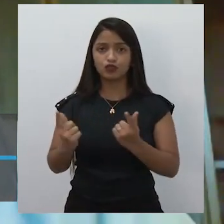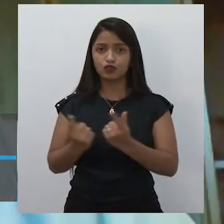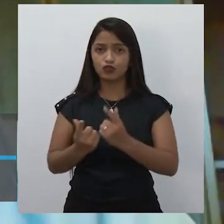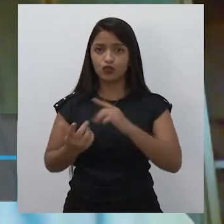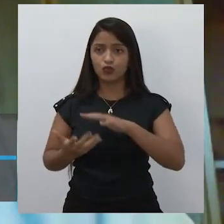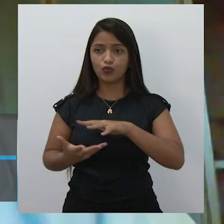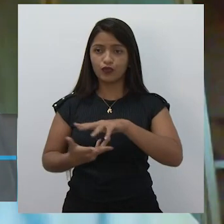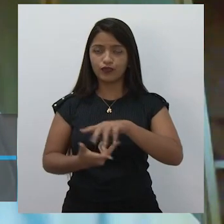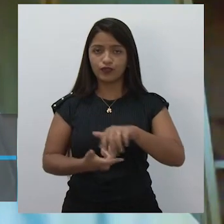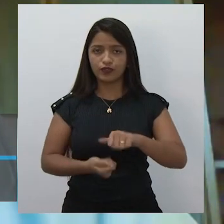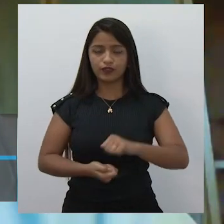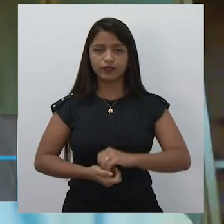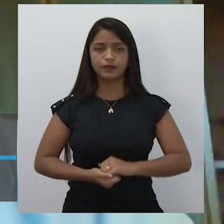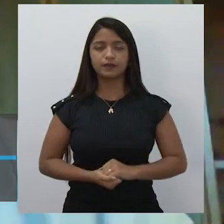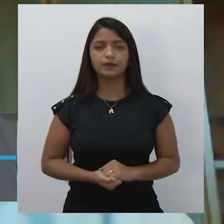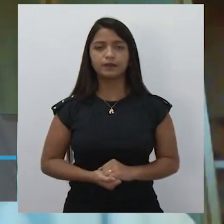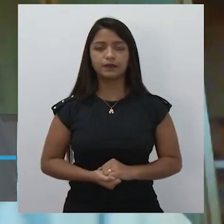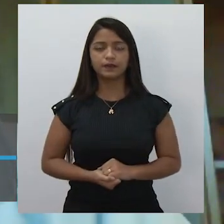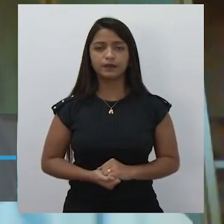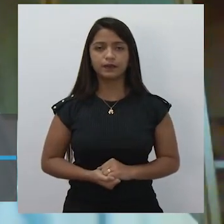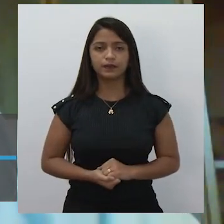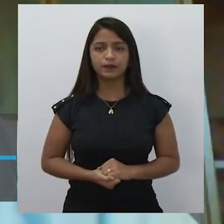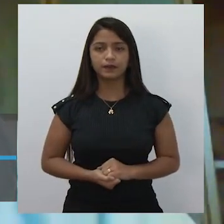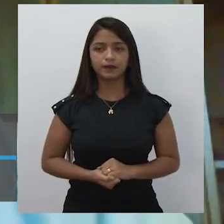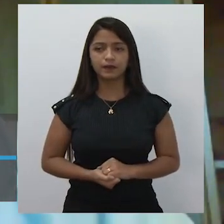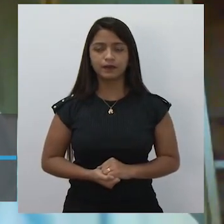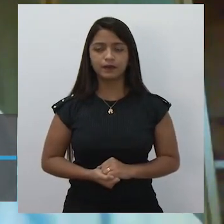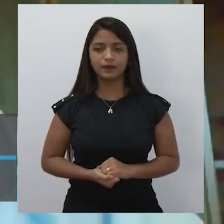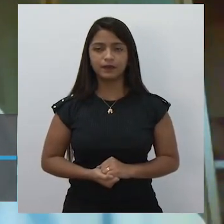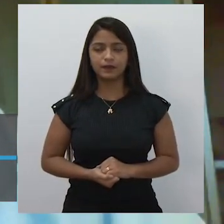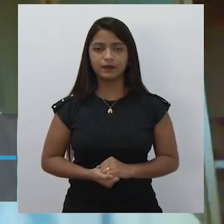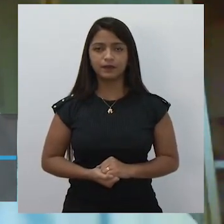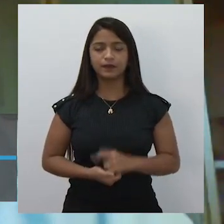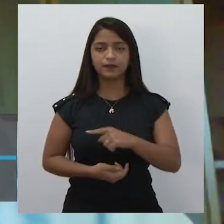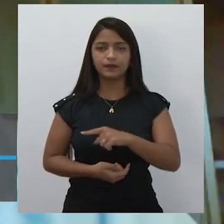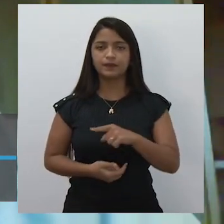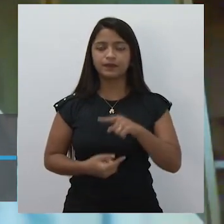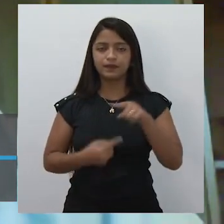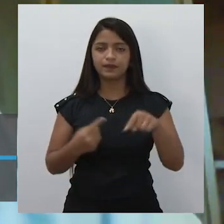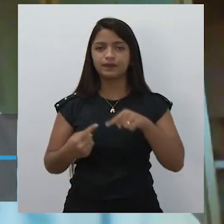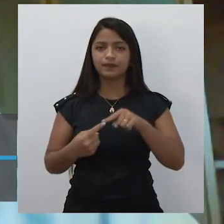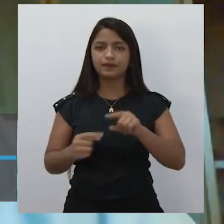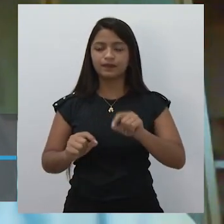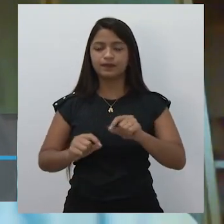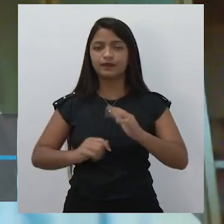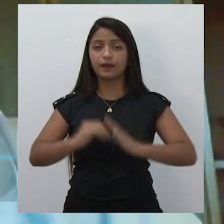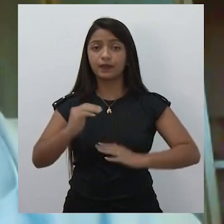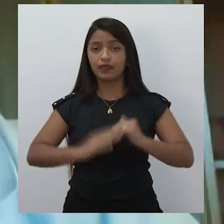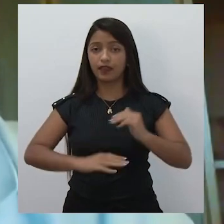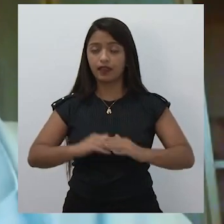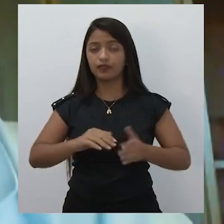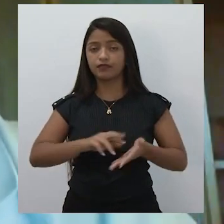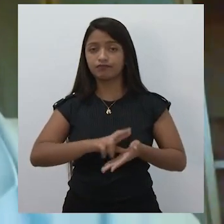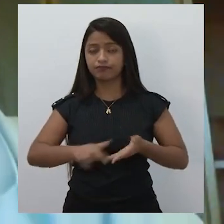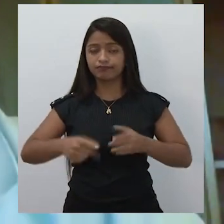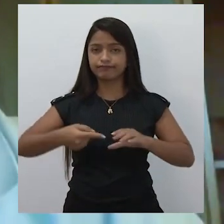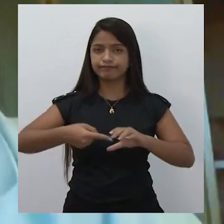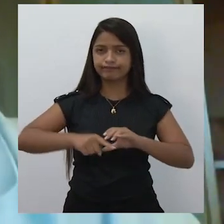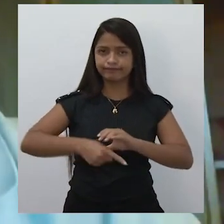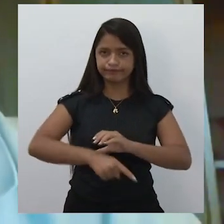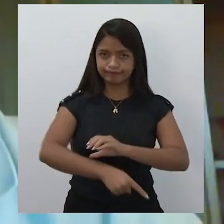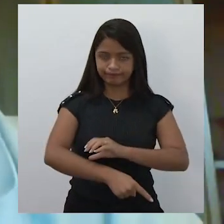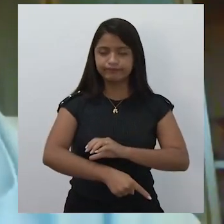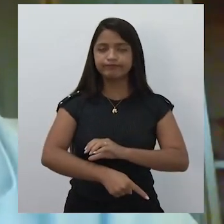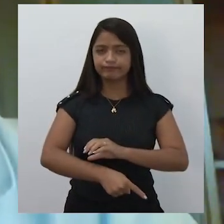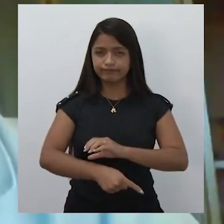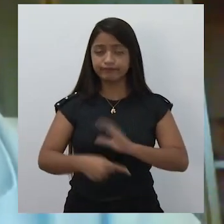paulista, ela é uma oportunidade de aprofundar, né, as habilidades que a gente já trabalhou no